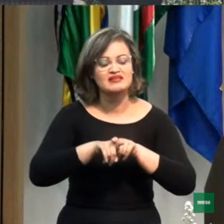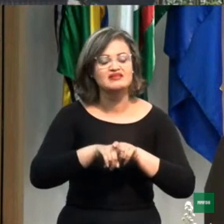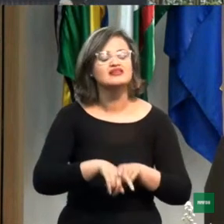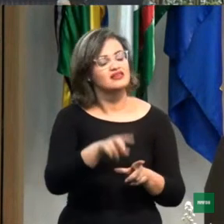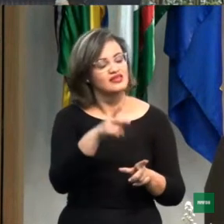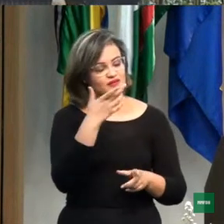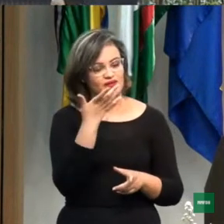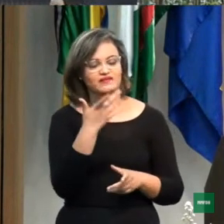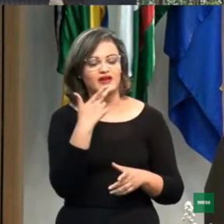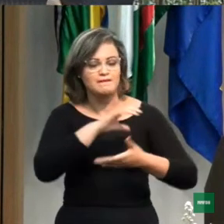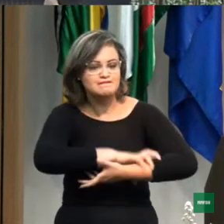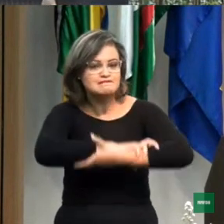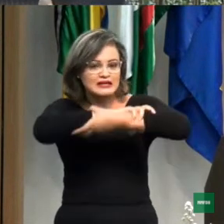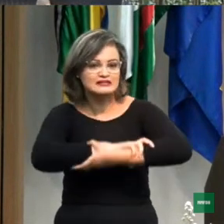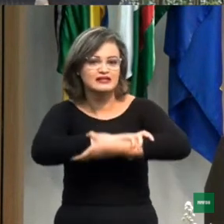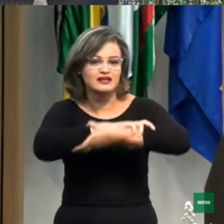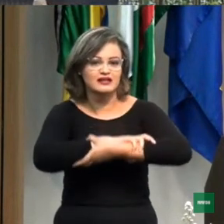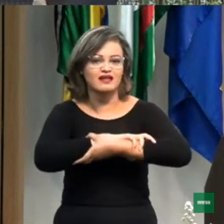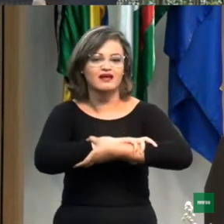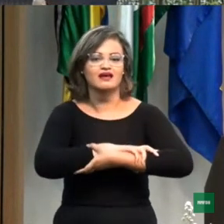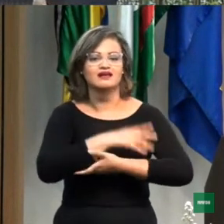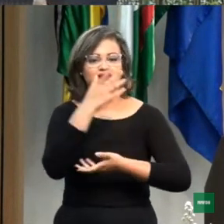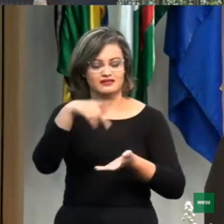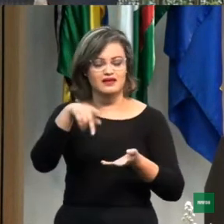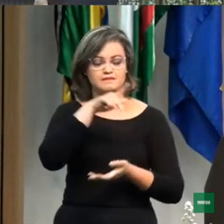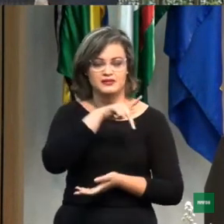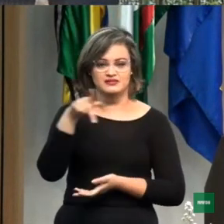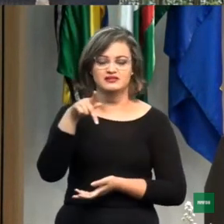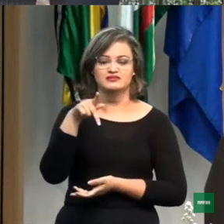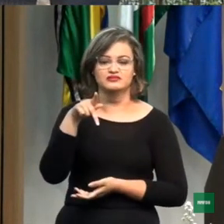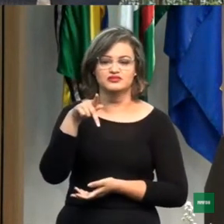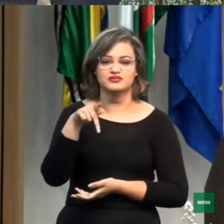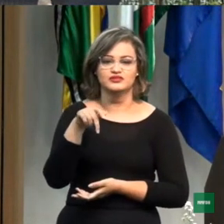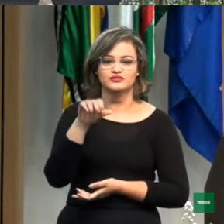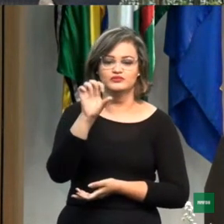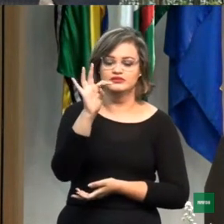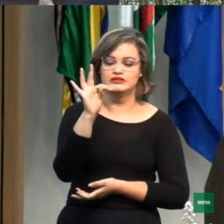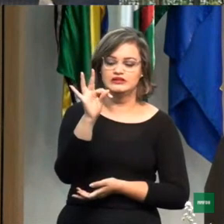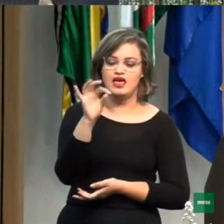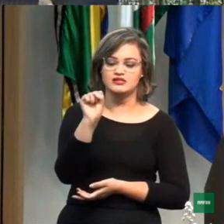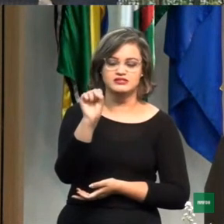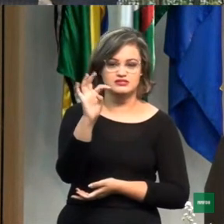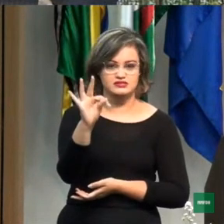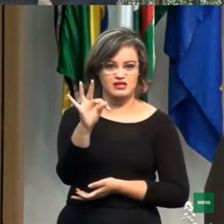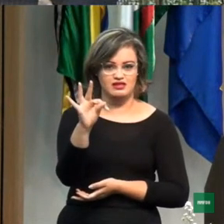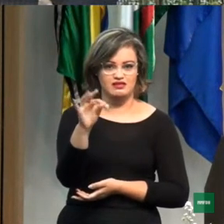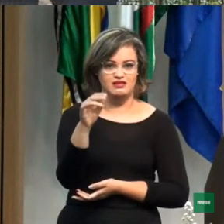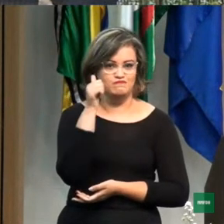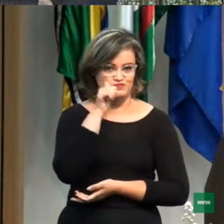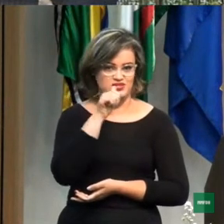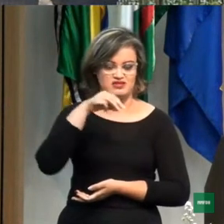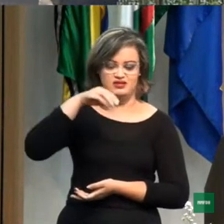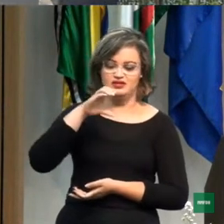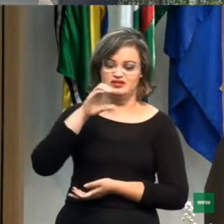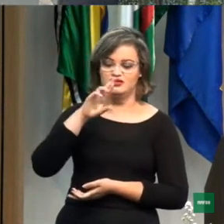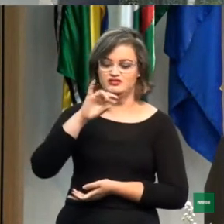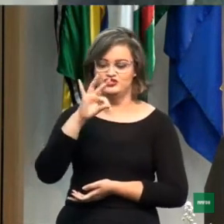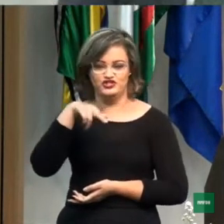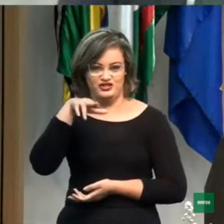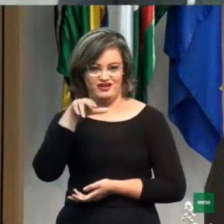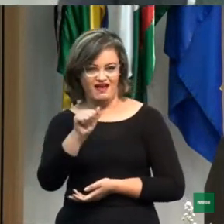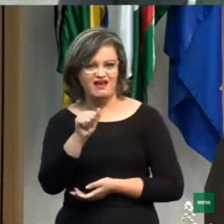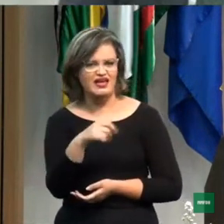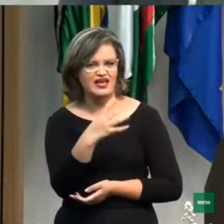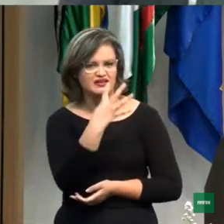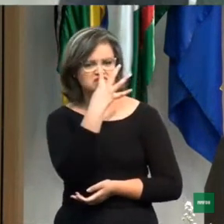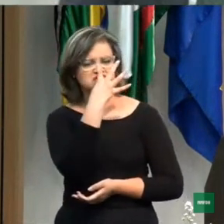da presidente do TST, nossa ministra Cristina, essa mulher que também nos inspira muito. Mas nós temos